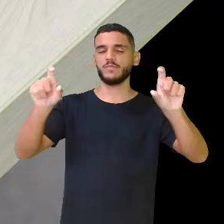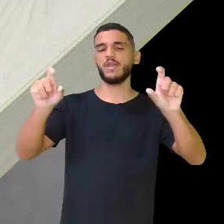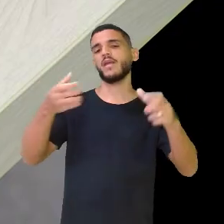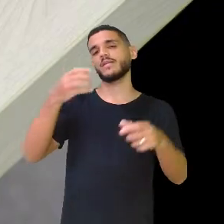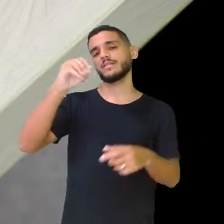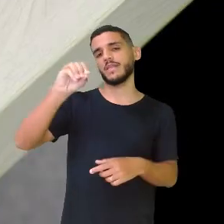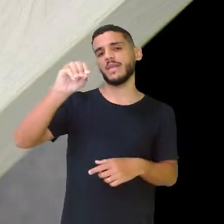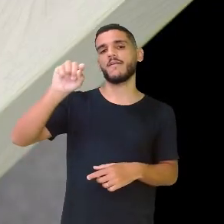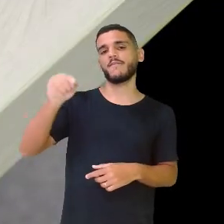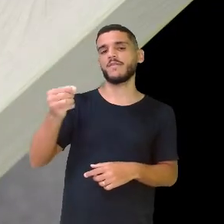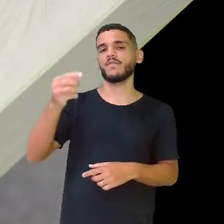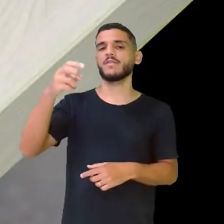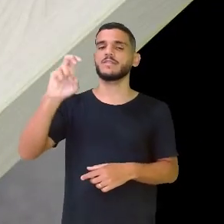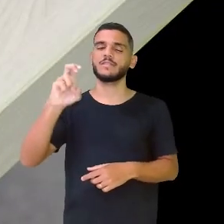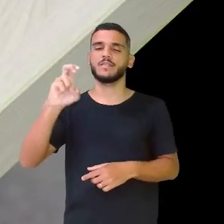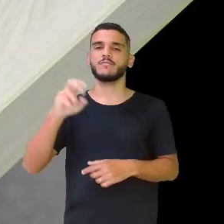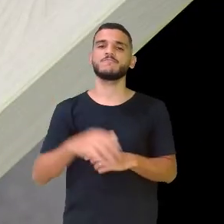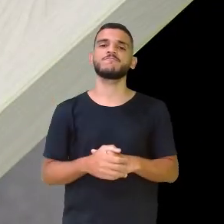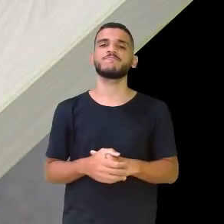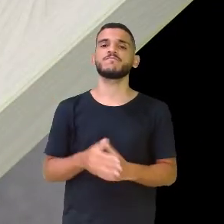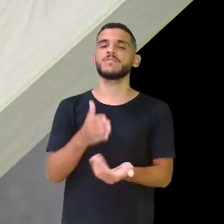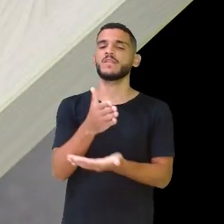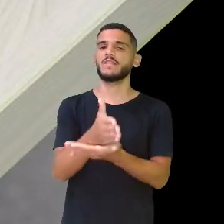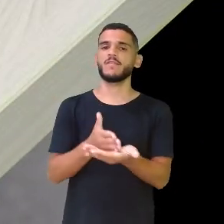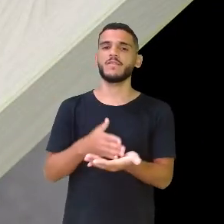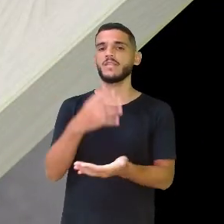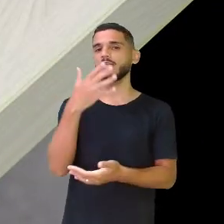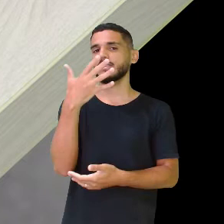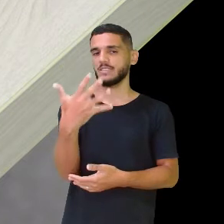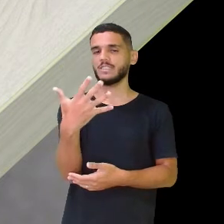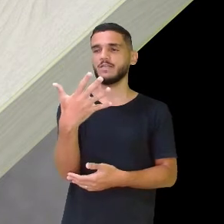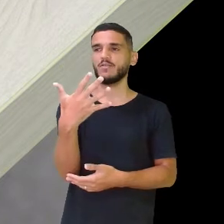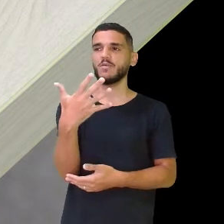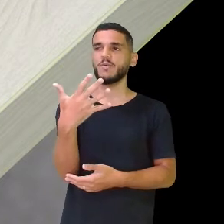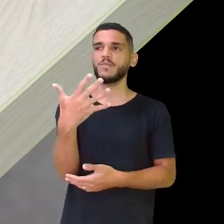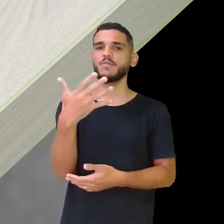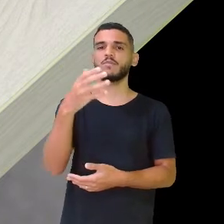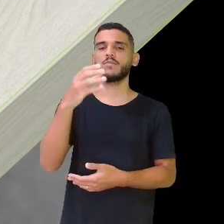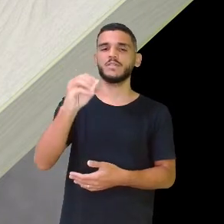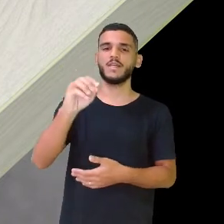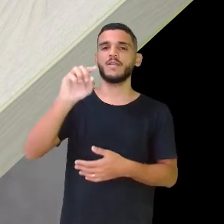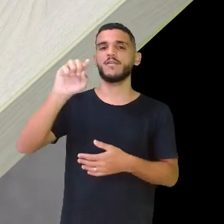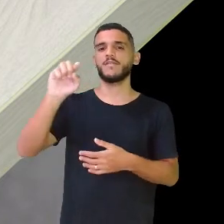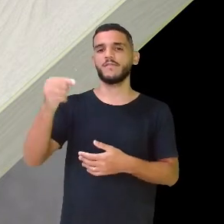0,5. Eu vou dividir o meu inteiro em 5 partes,